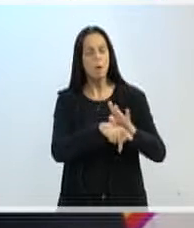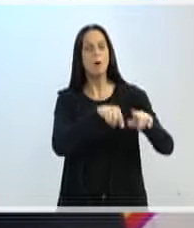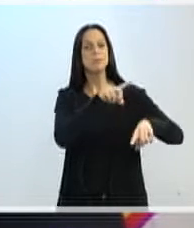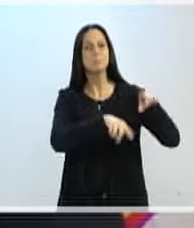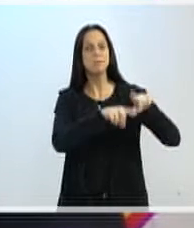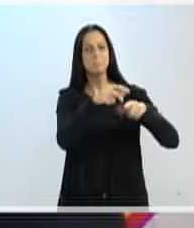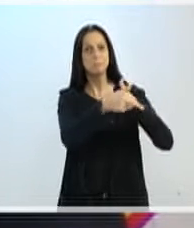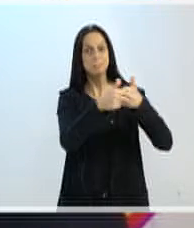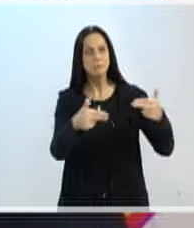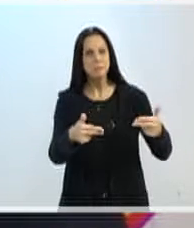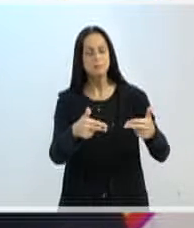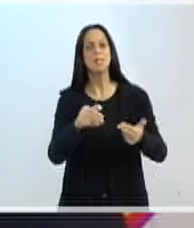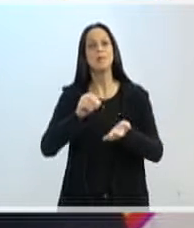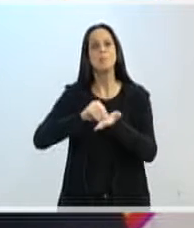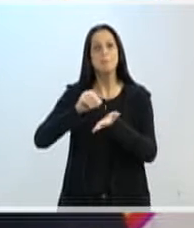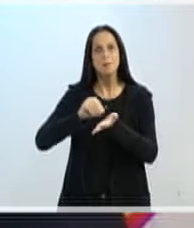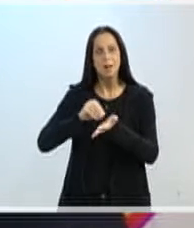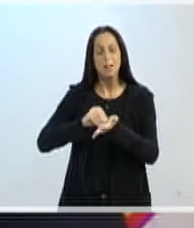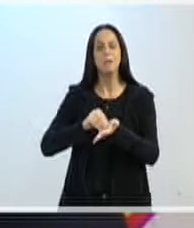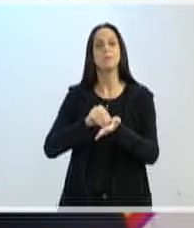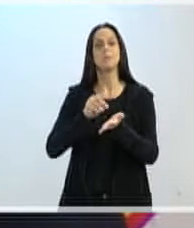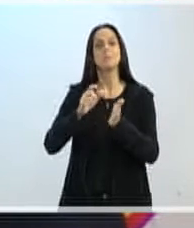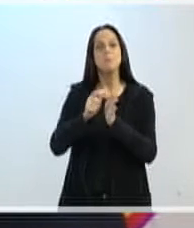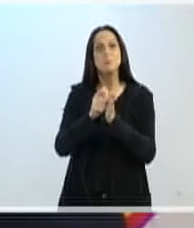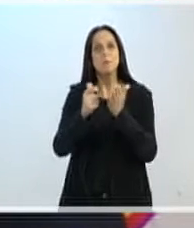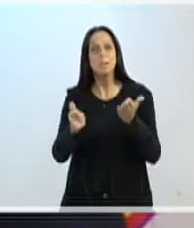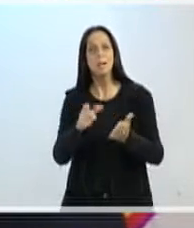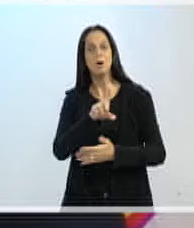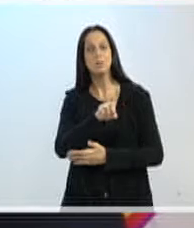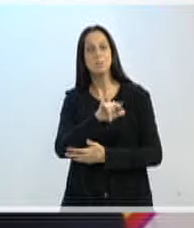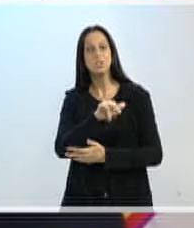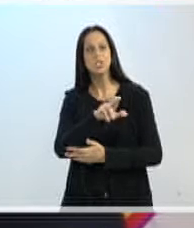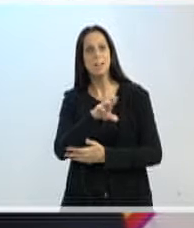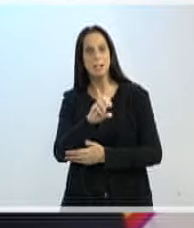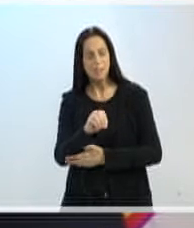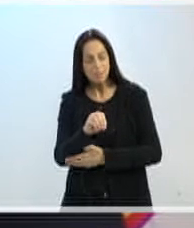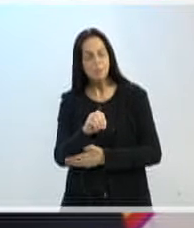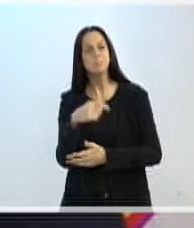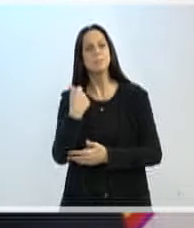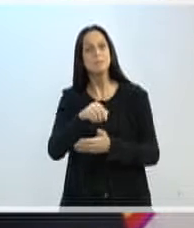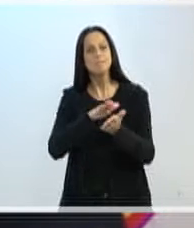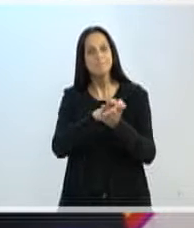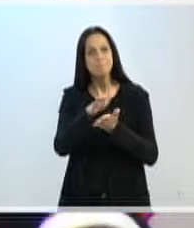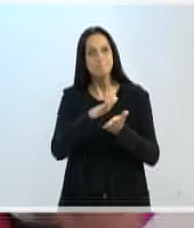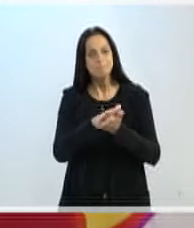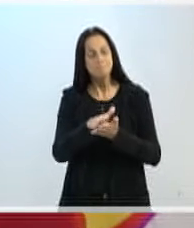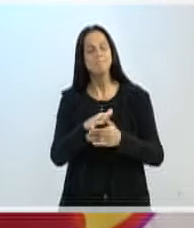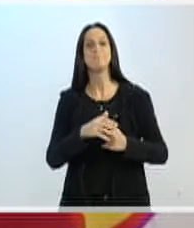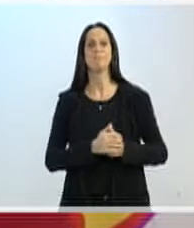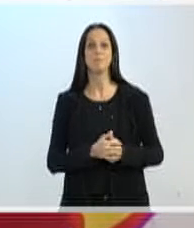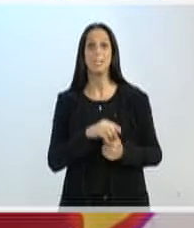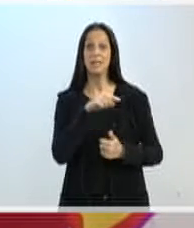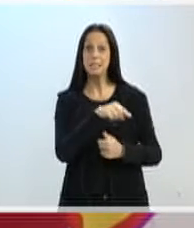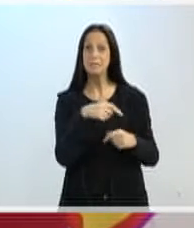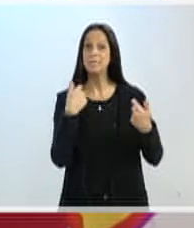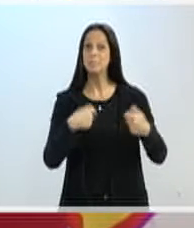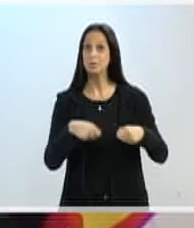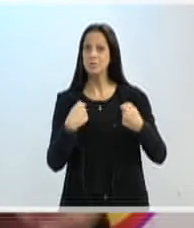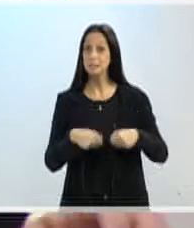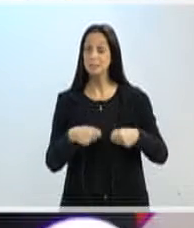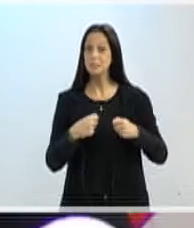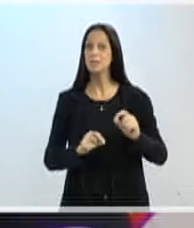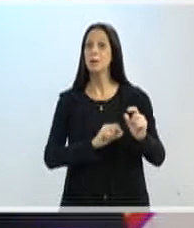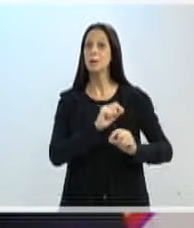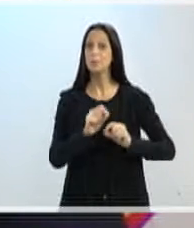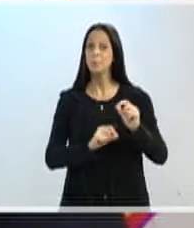União, possibilitando que o hospital estenda seu atendimento a pelo menos mais de 35